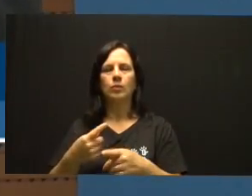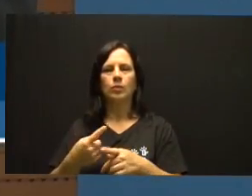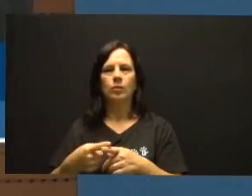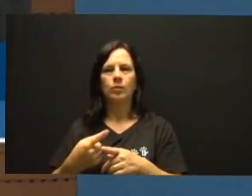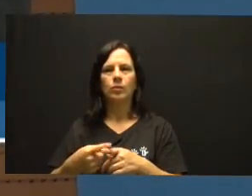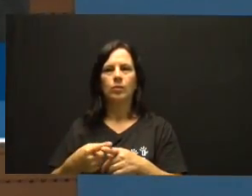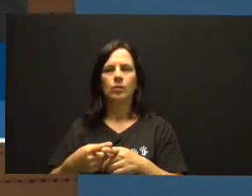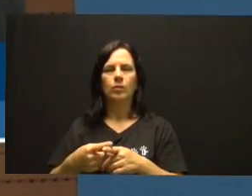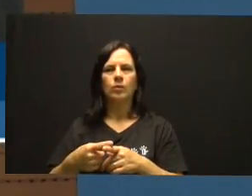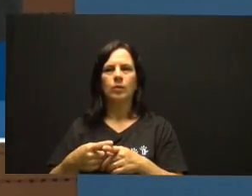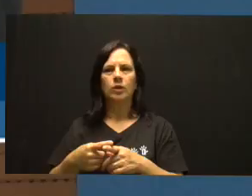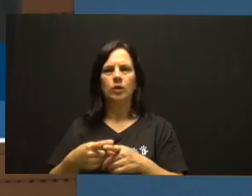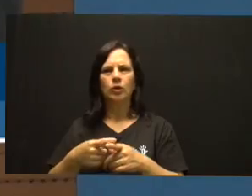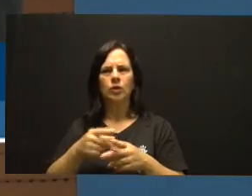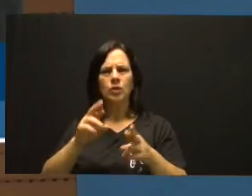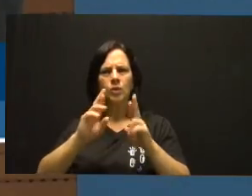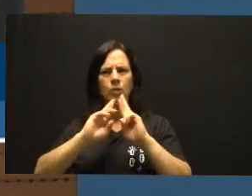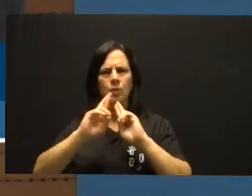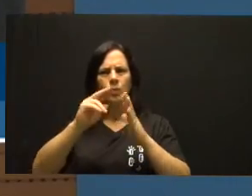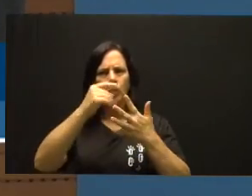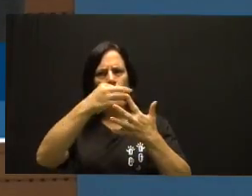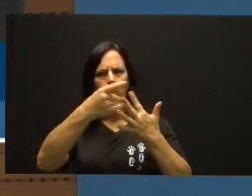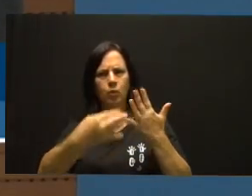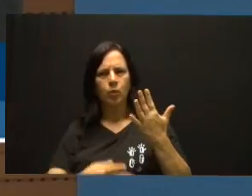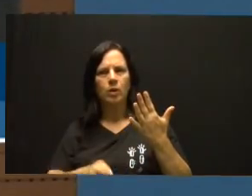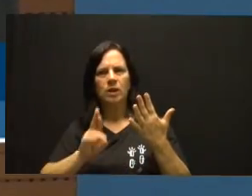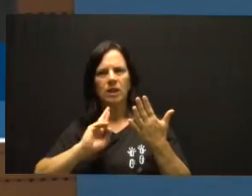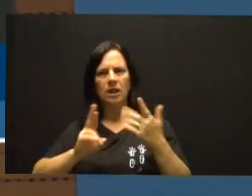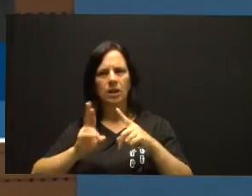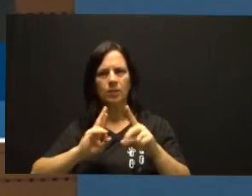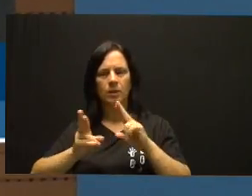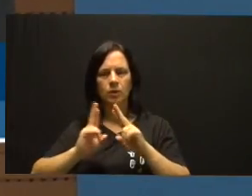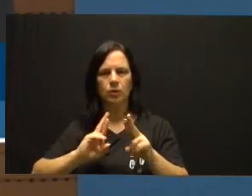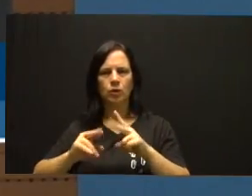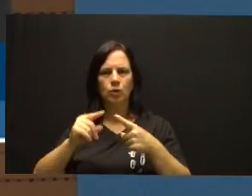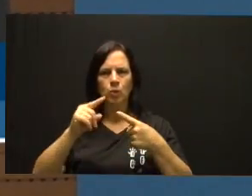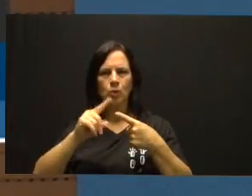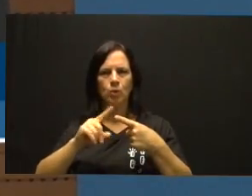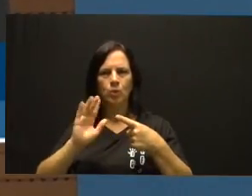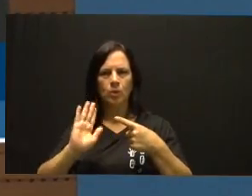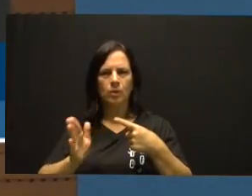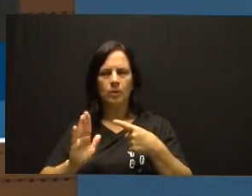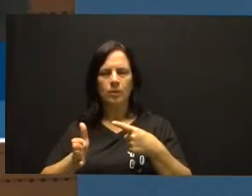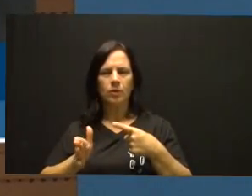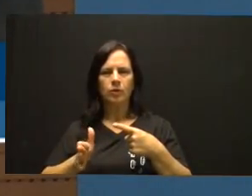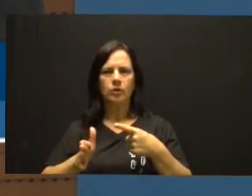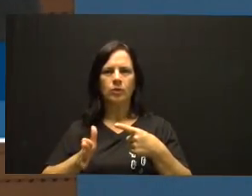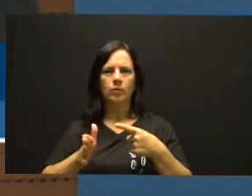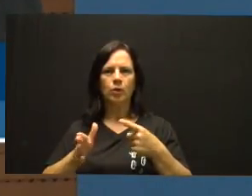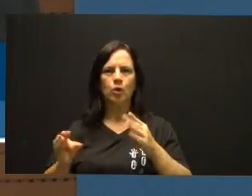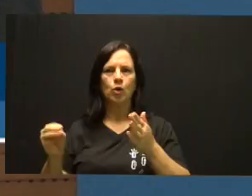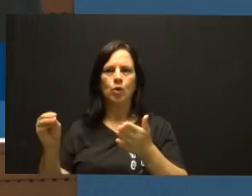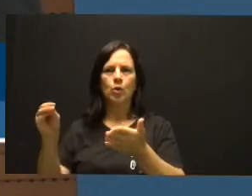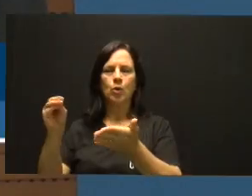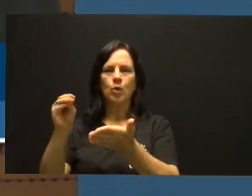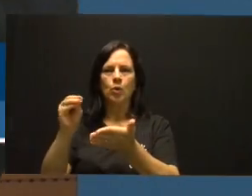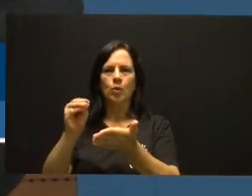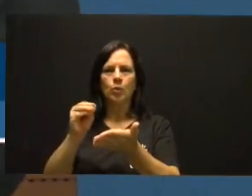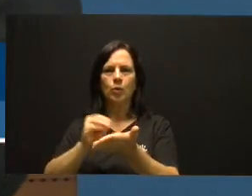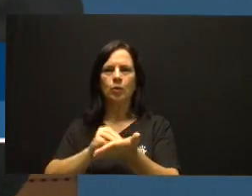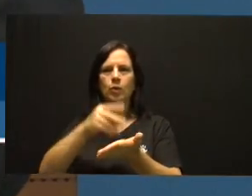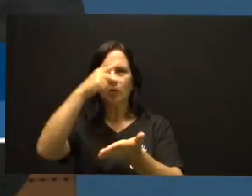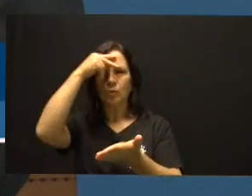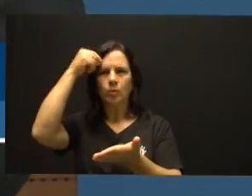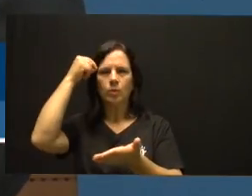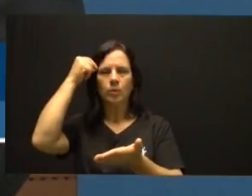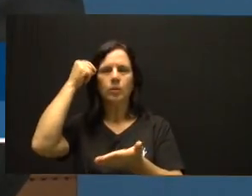destas denúncias, ao qual já estão até protocolizadas, inclusive uma foi protocolizada pelo prefeito, pelo atual